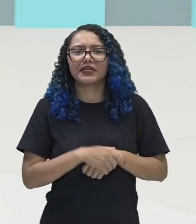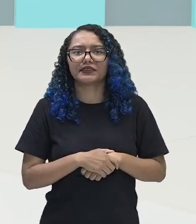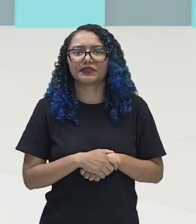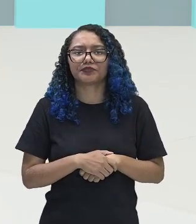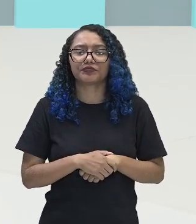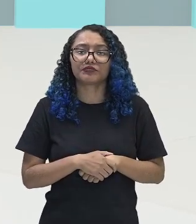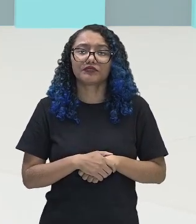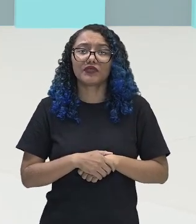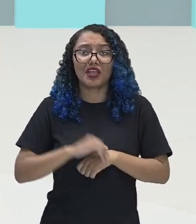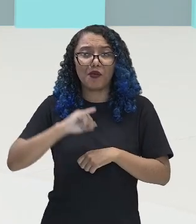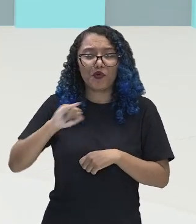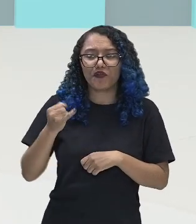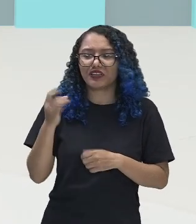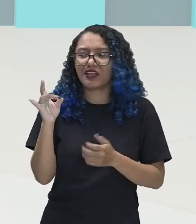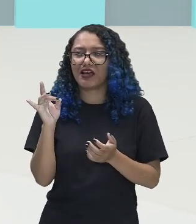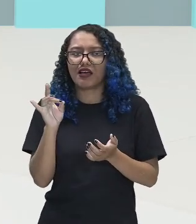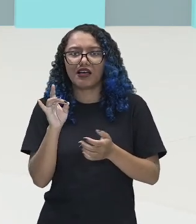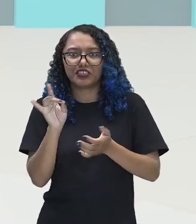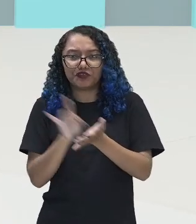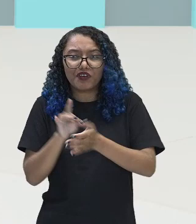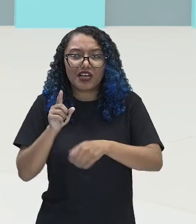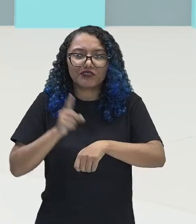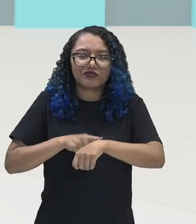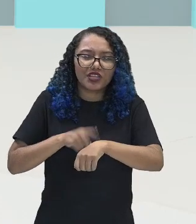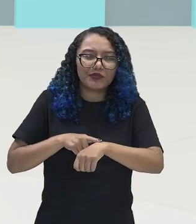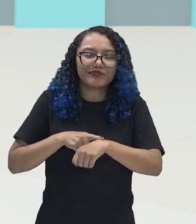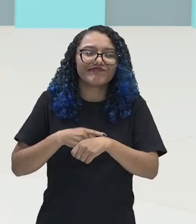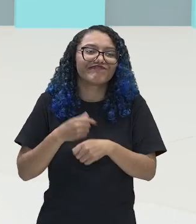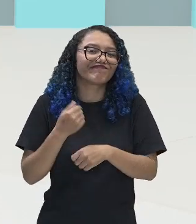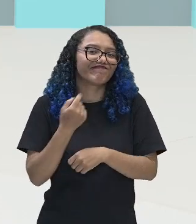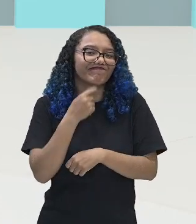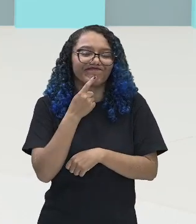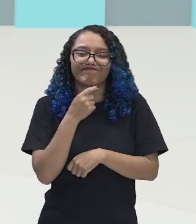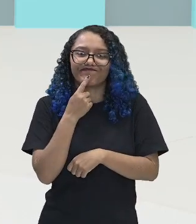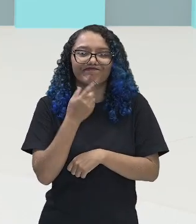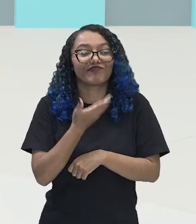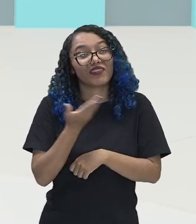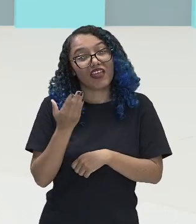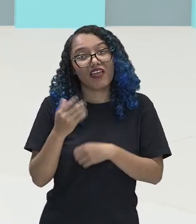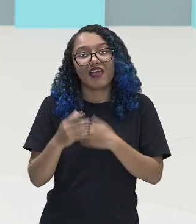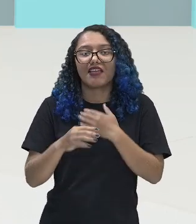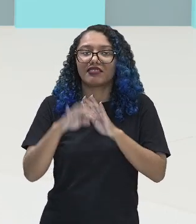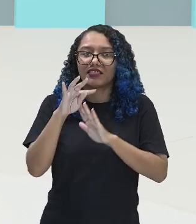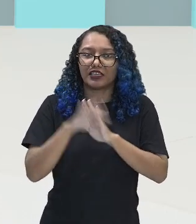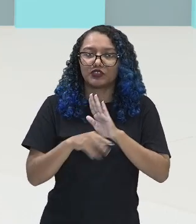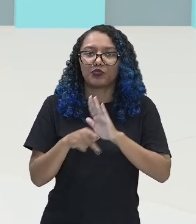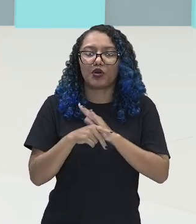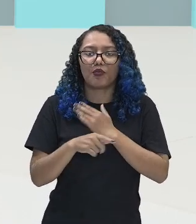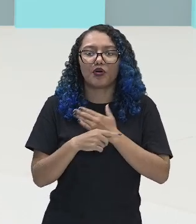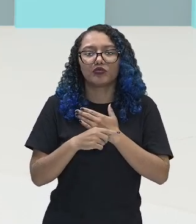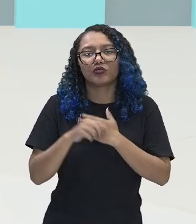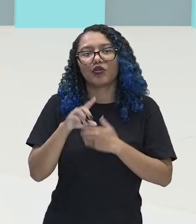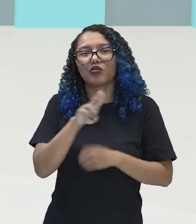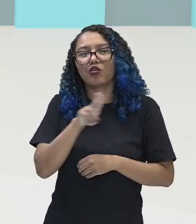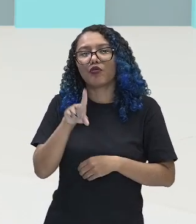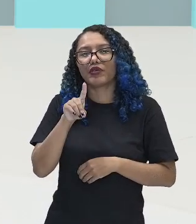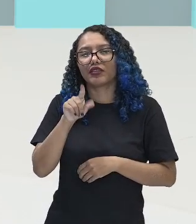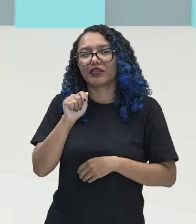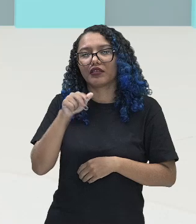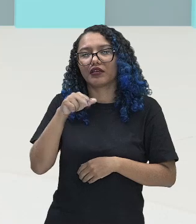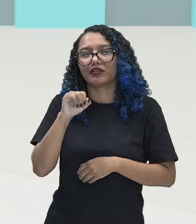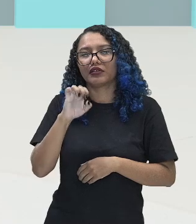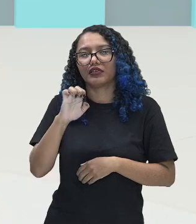no tempo. Então nós temos aí um texto de Daniel Munduruku, que também é um autor indígena. Então vamos